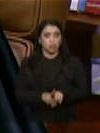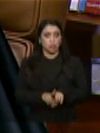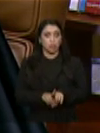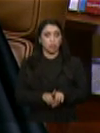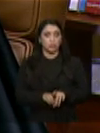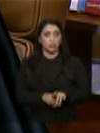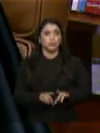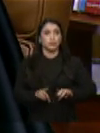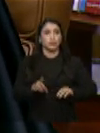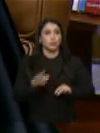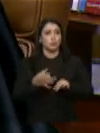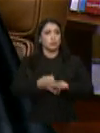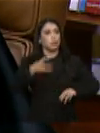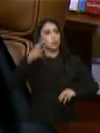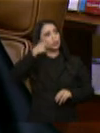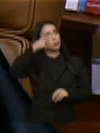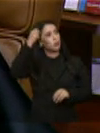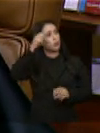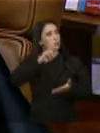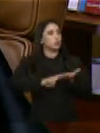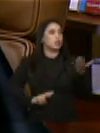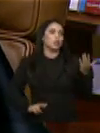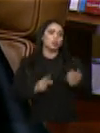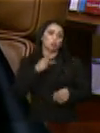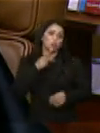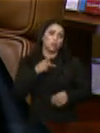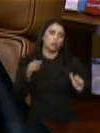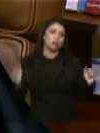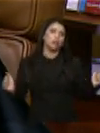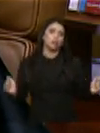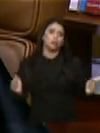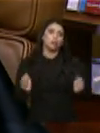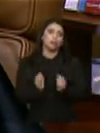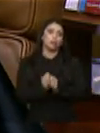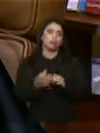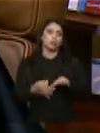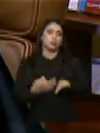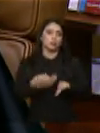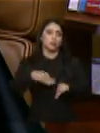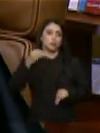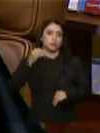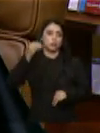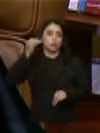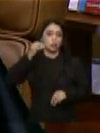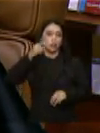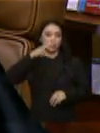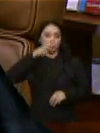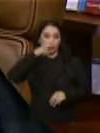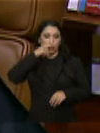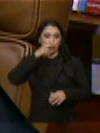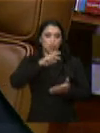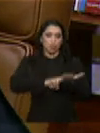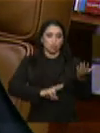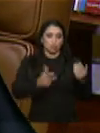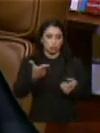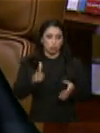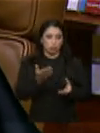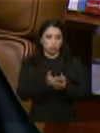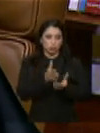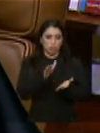Luiz Roberto Barroso, relator, junto ao ministro Edson Fachin, que é relator de outro processo. E